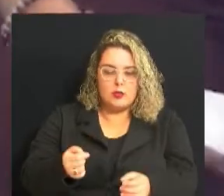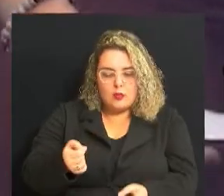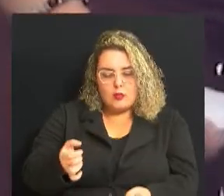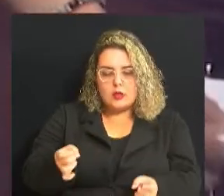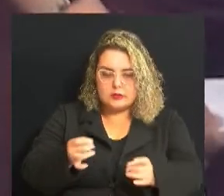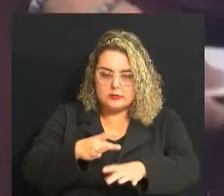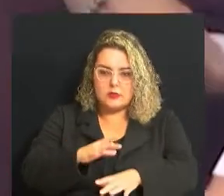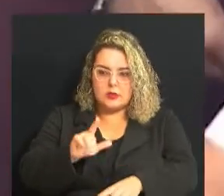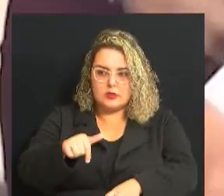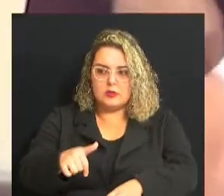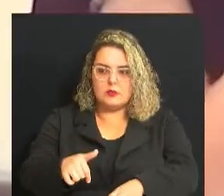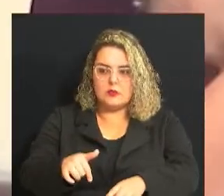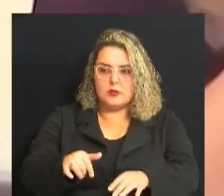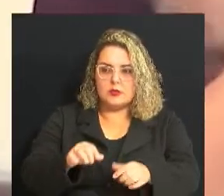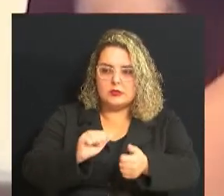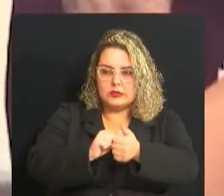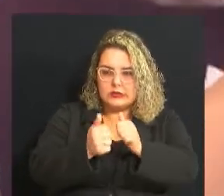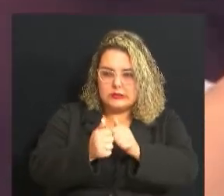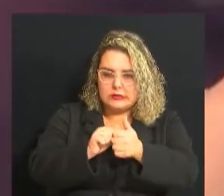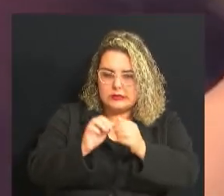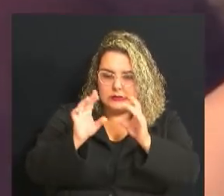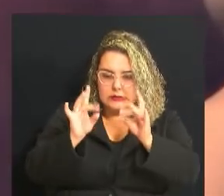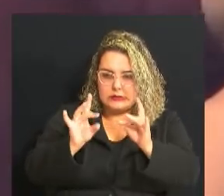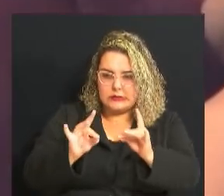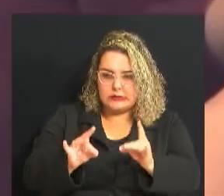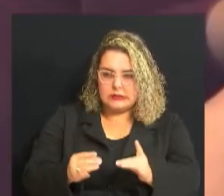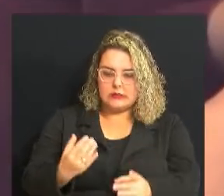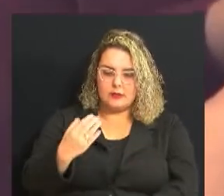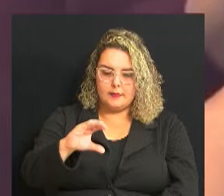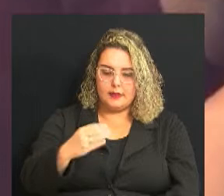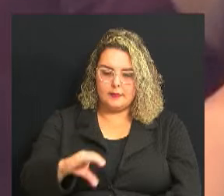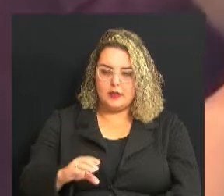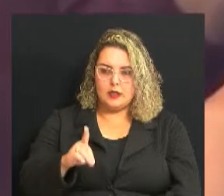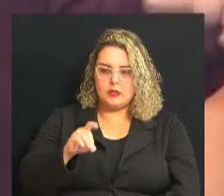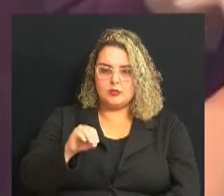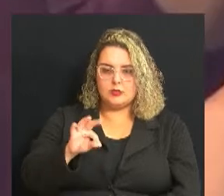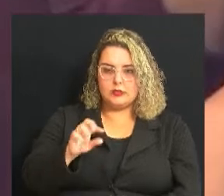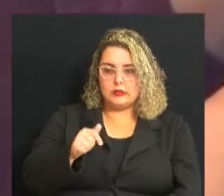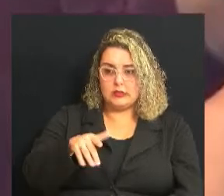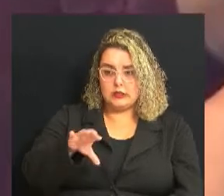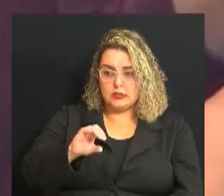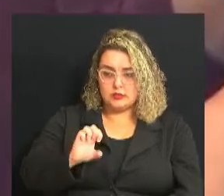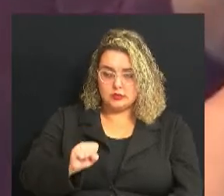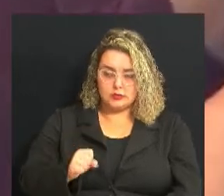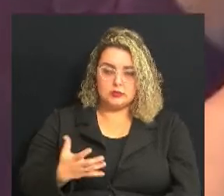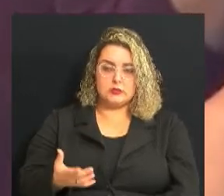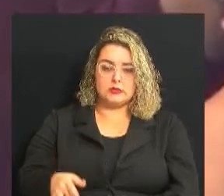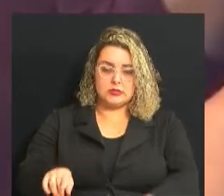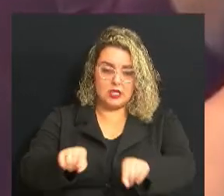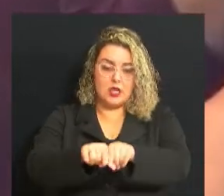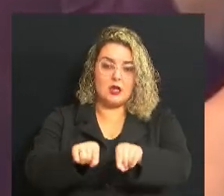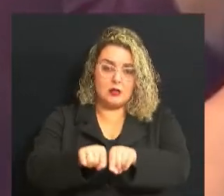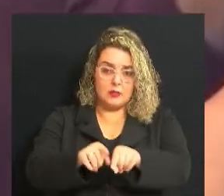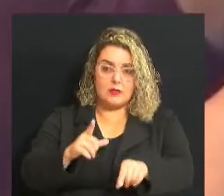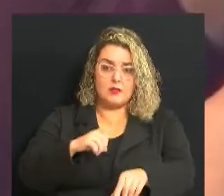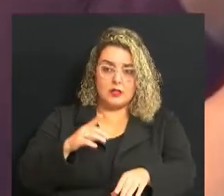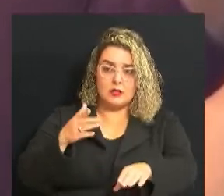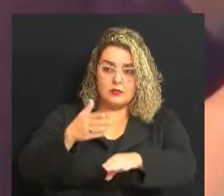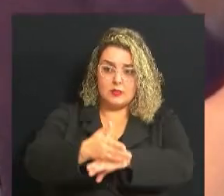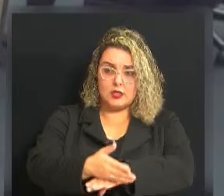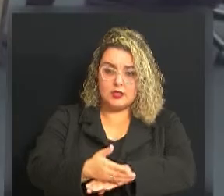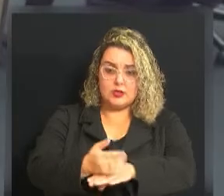depois é só uma questão de inserir as dotações, que também vai ter a participação aí de